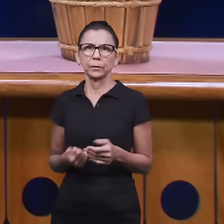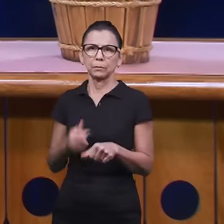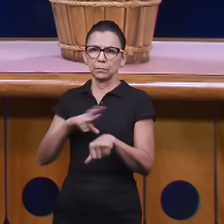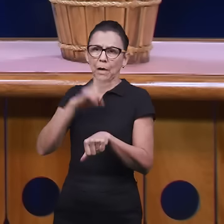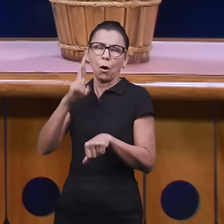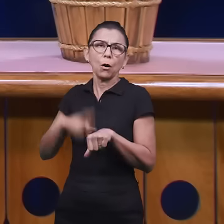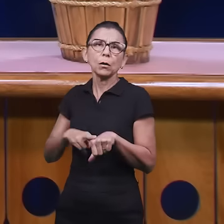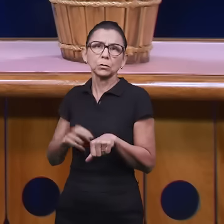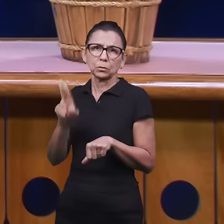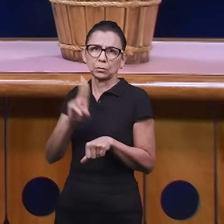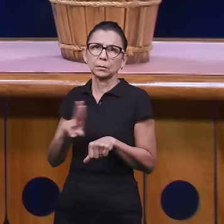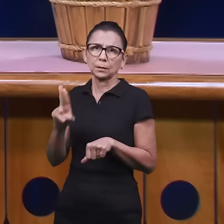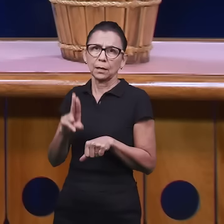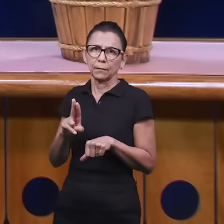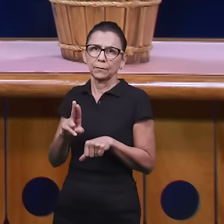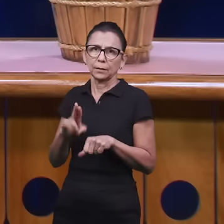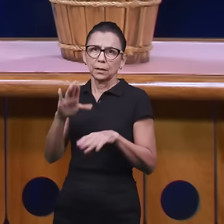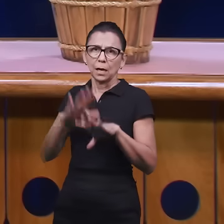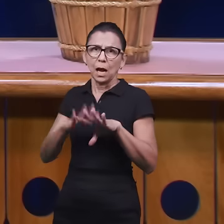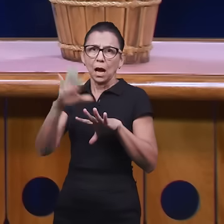o que